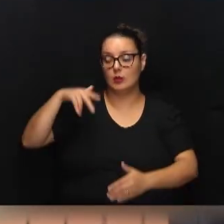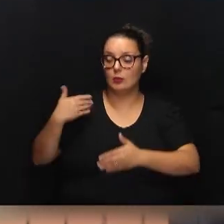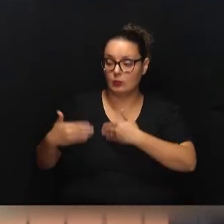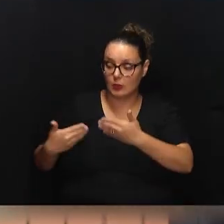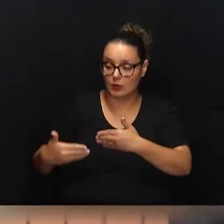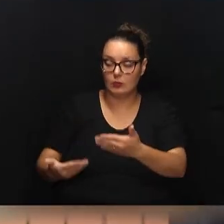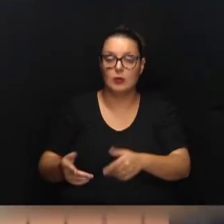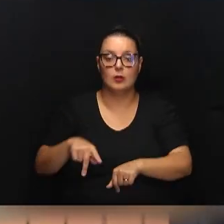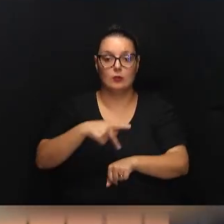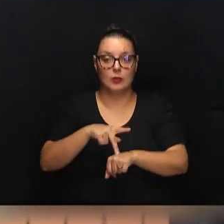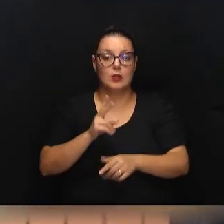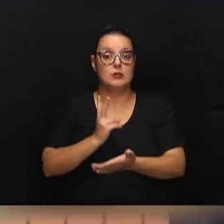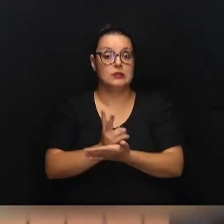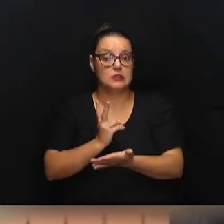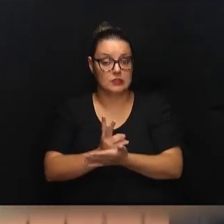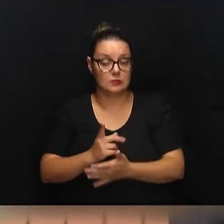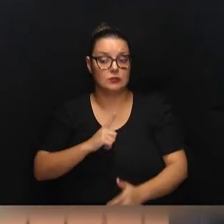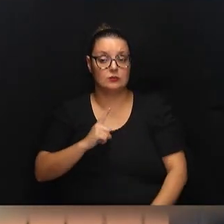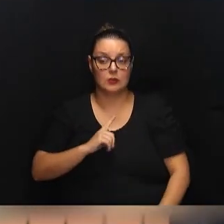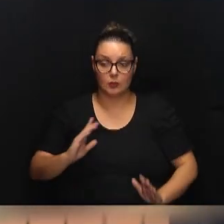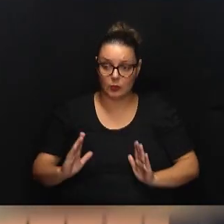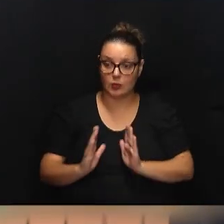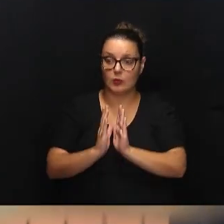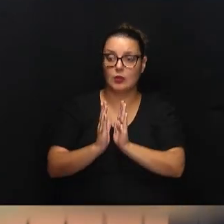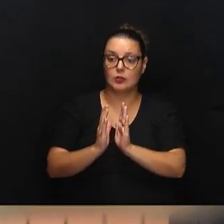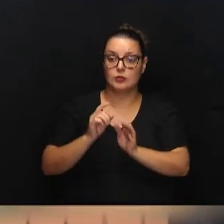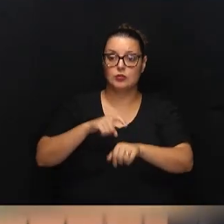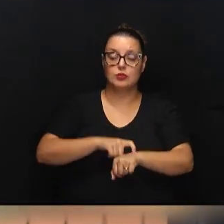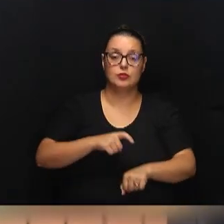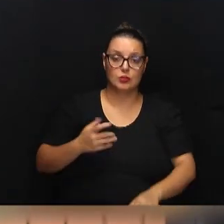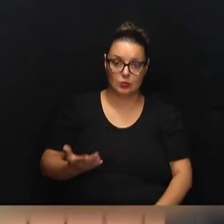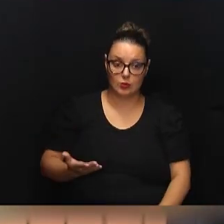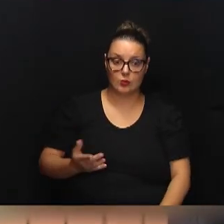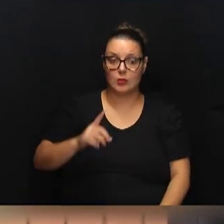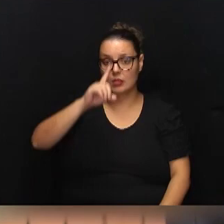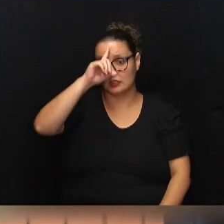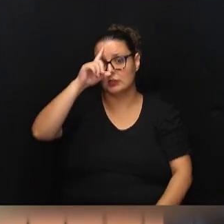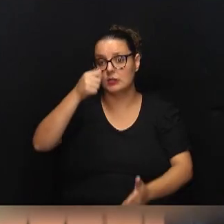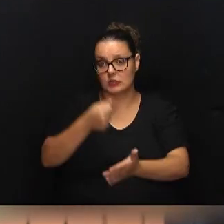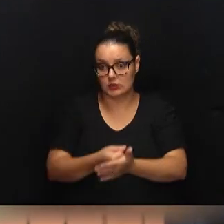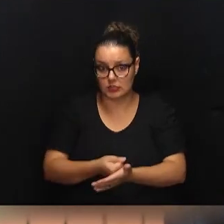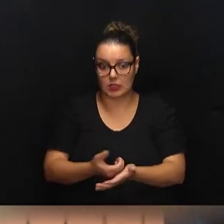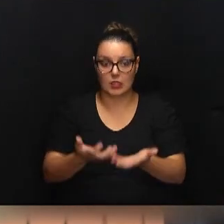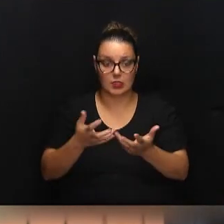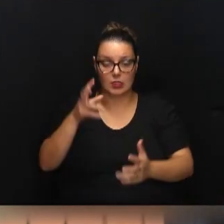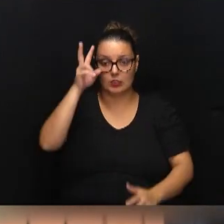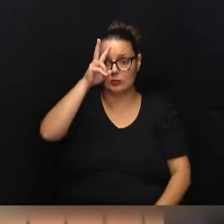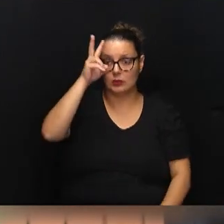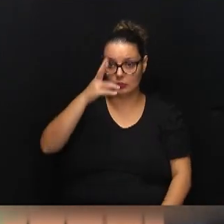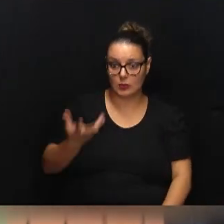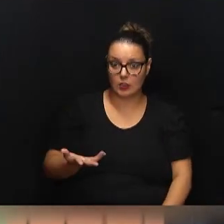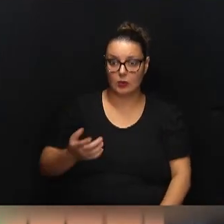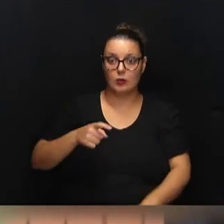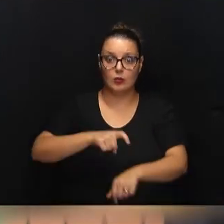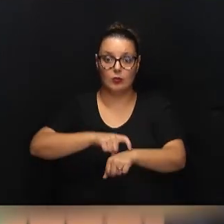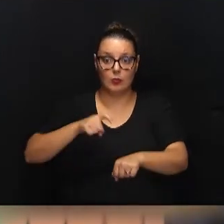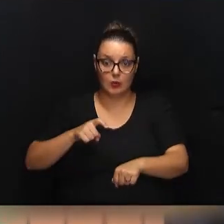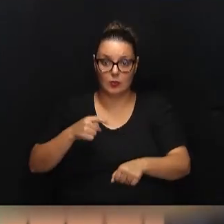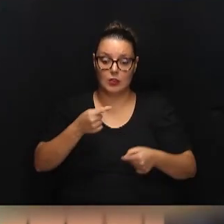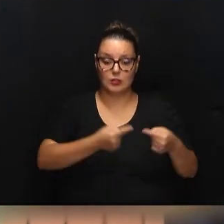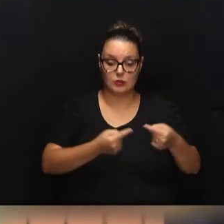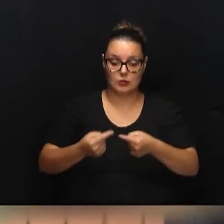país, também sempre estiveram na linha de frente de momentos decisivos, né? Eu quero lembrar aqui um momento que nós temos